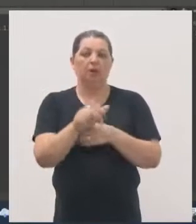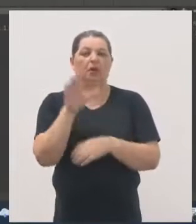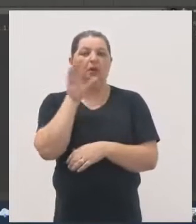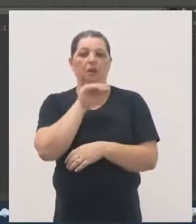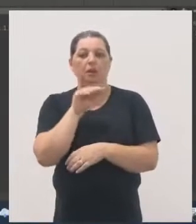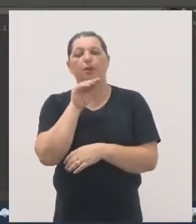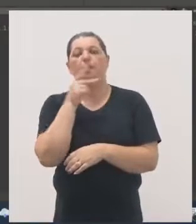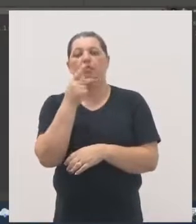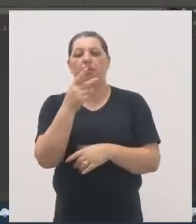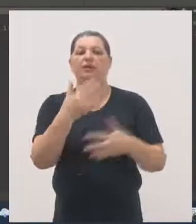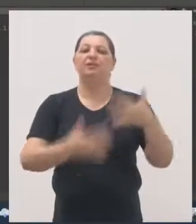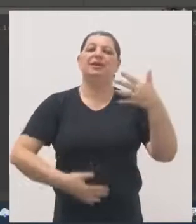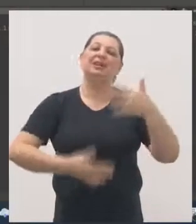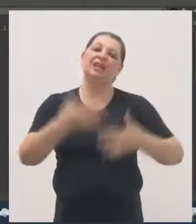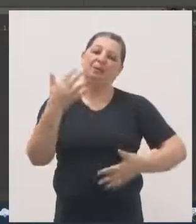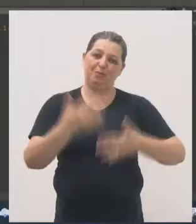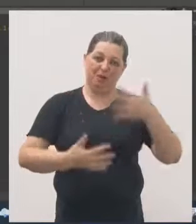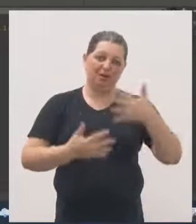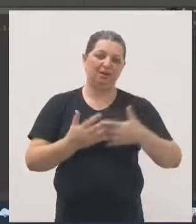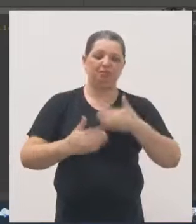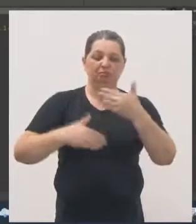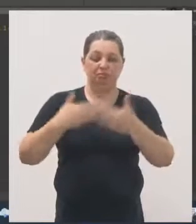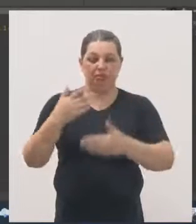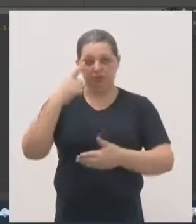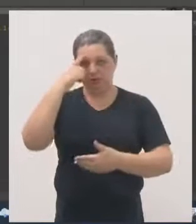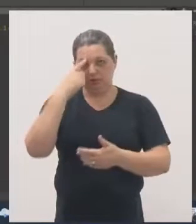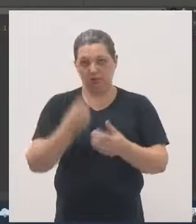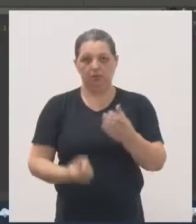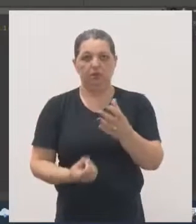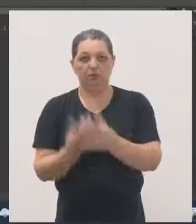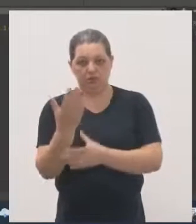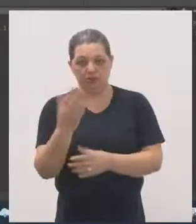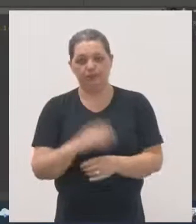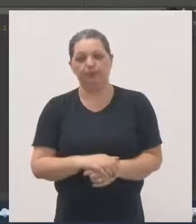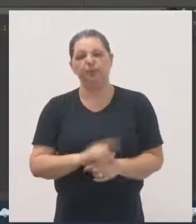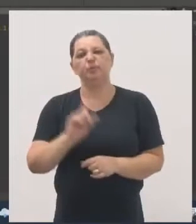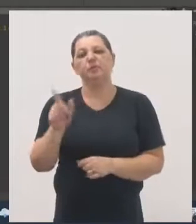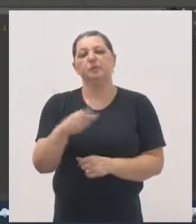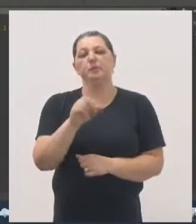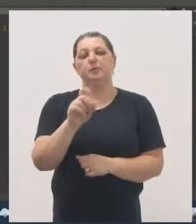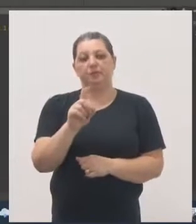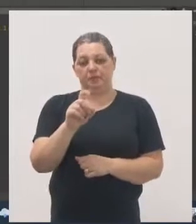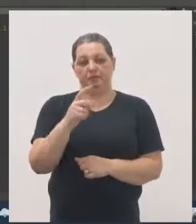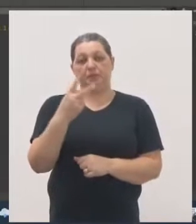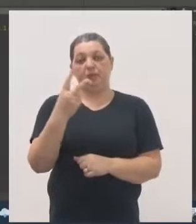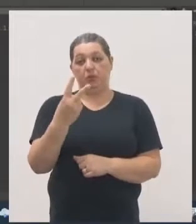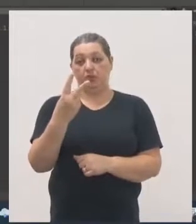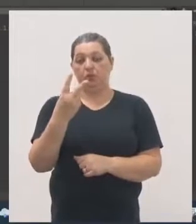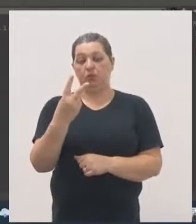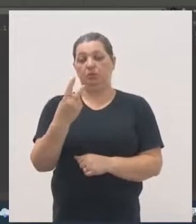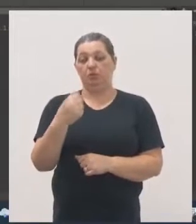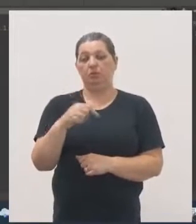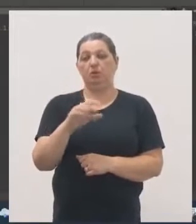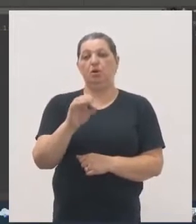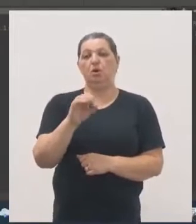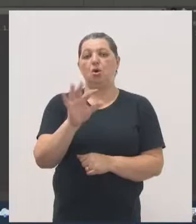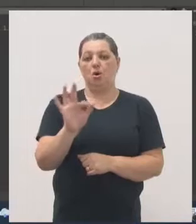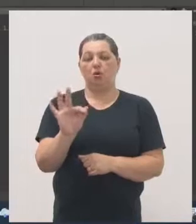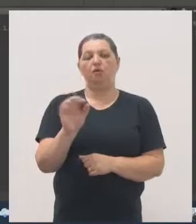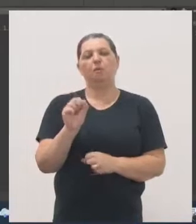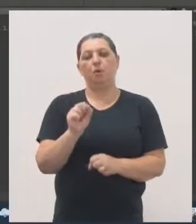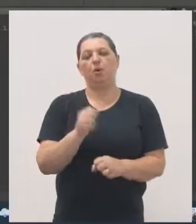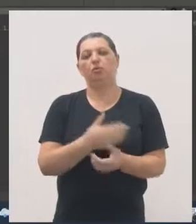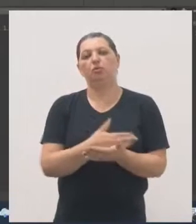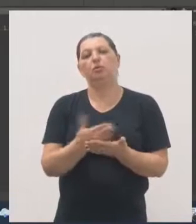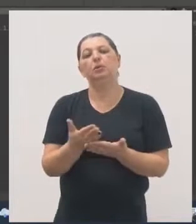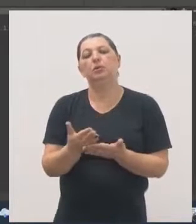aí vai atrapalhar todo o processo criativo. Então, depois que eu cliquei 2 vezes e ficou off, eu posso começar